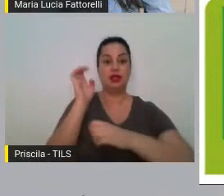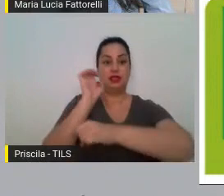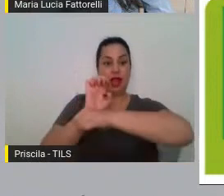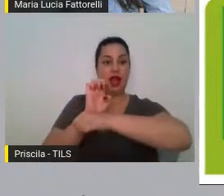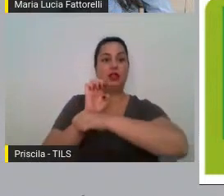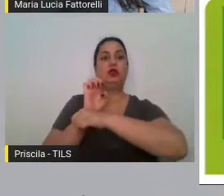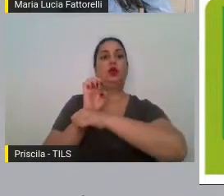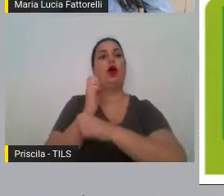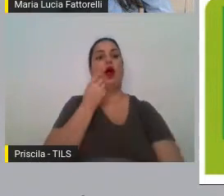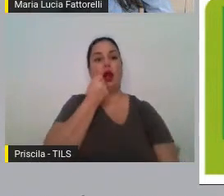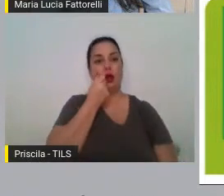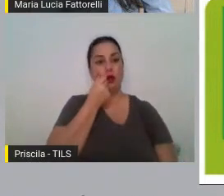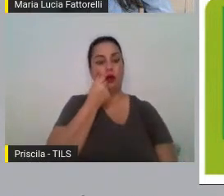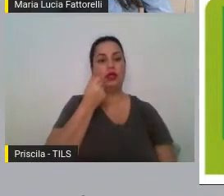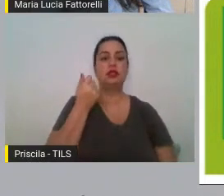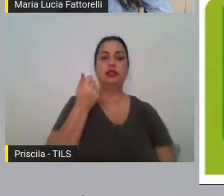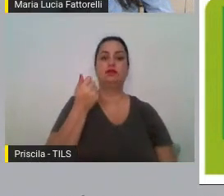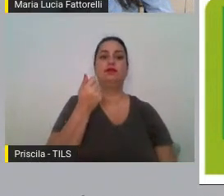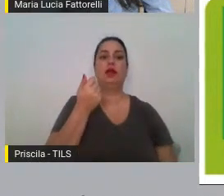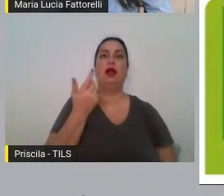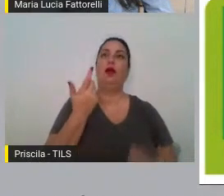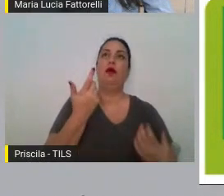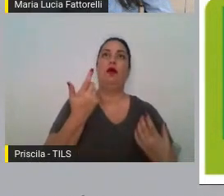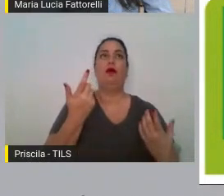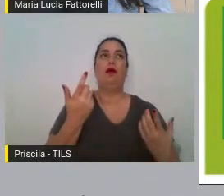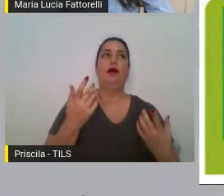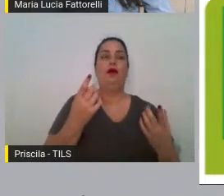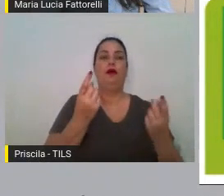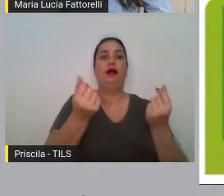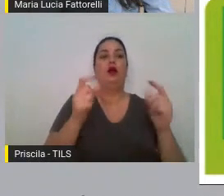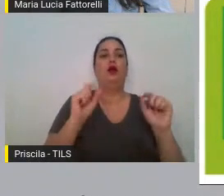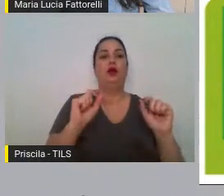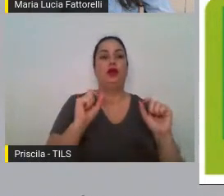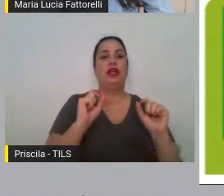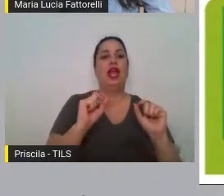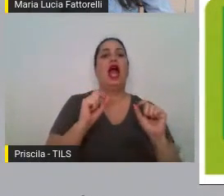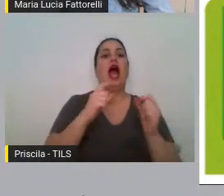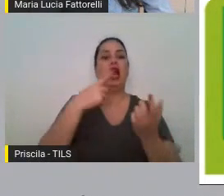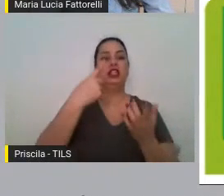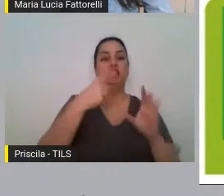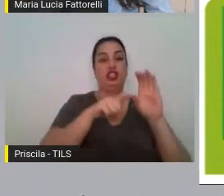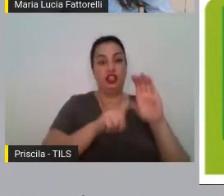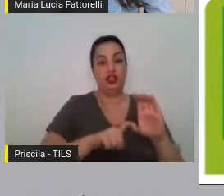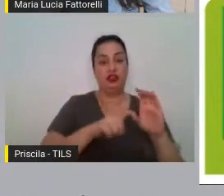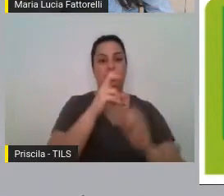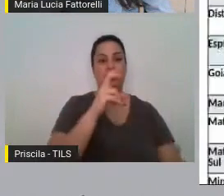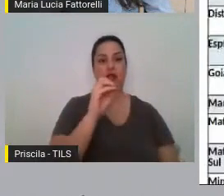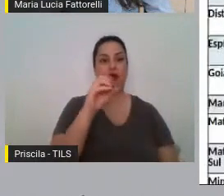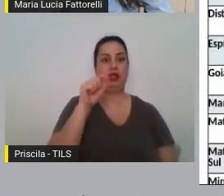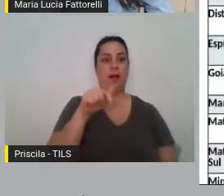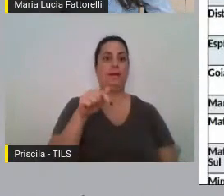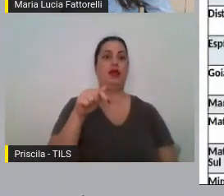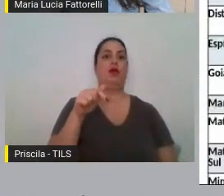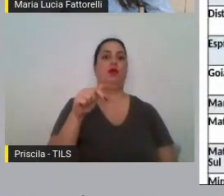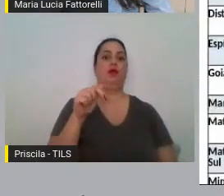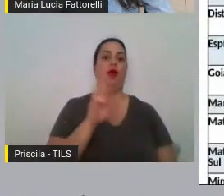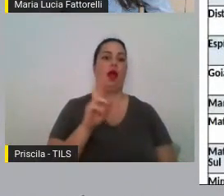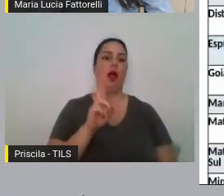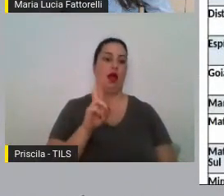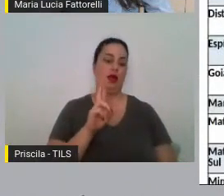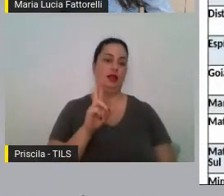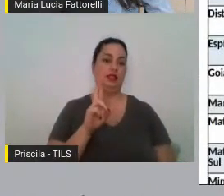energia por R$50 mil, e que depois tomaram emprestado 520 milhões.